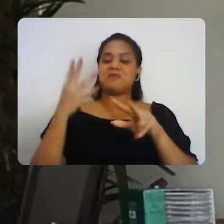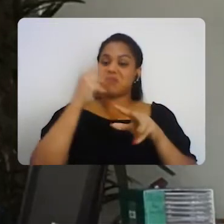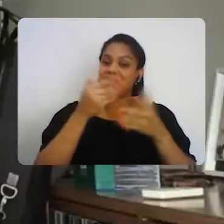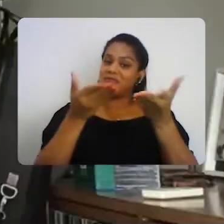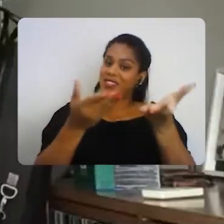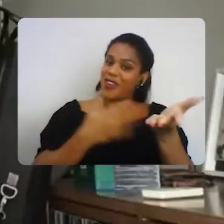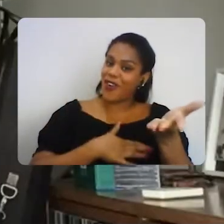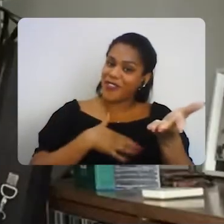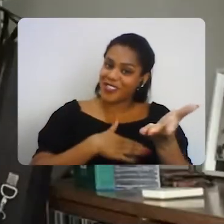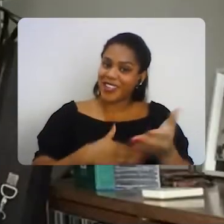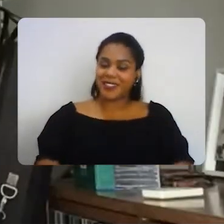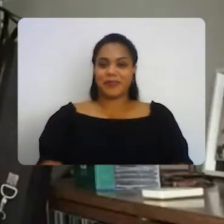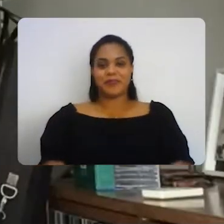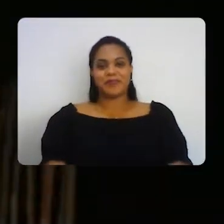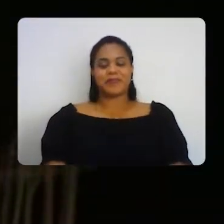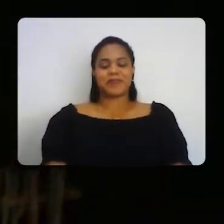muito bonito. Espero que vocês tenham gostado.